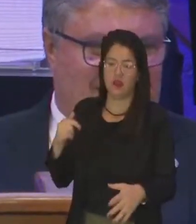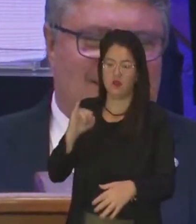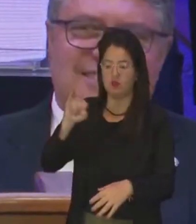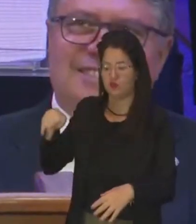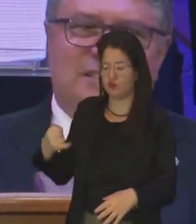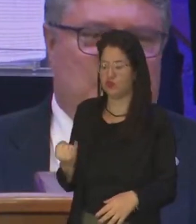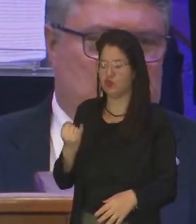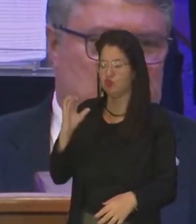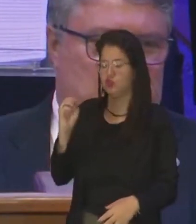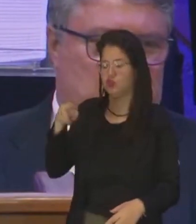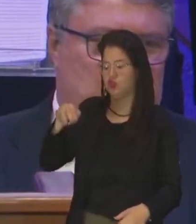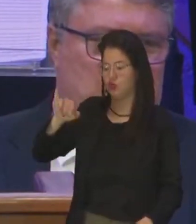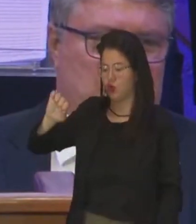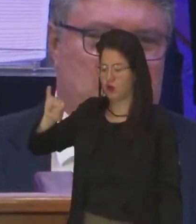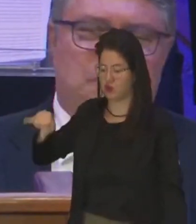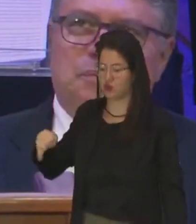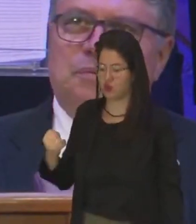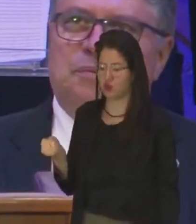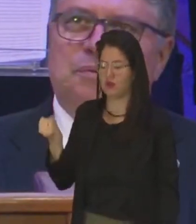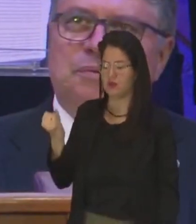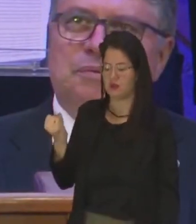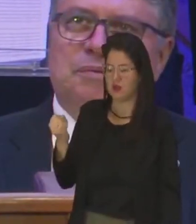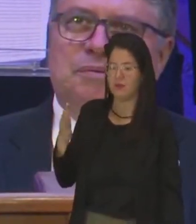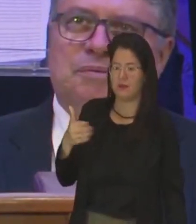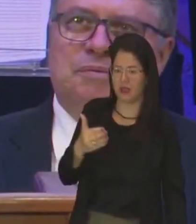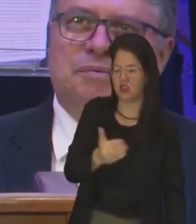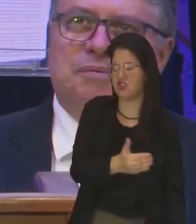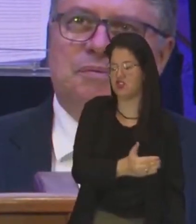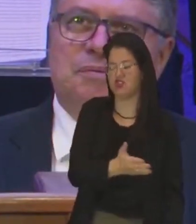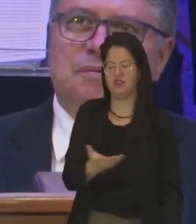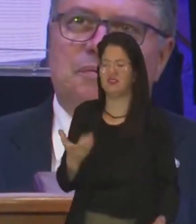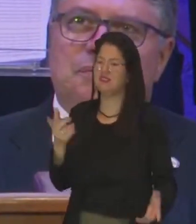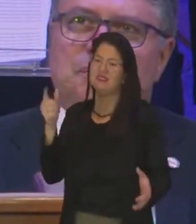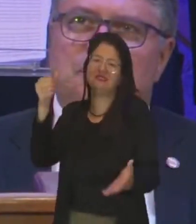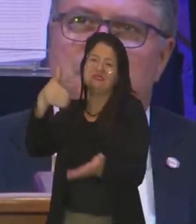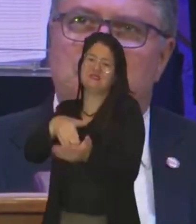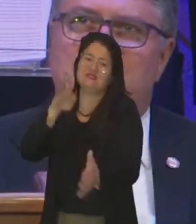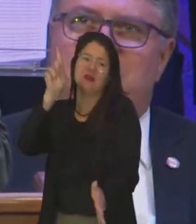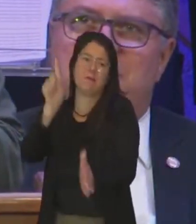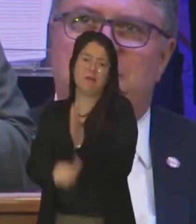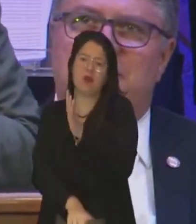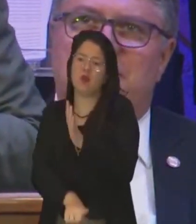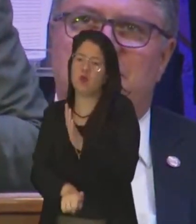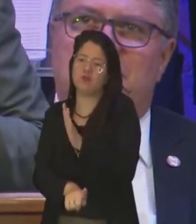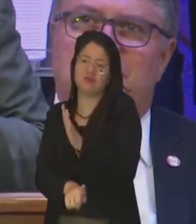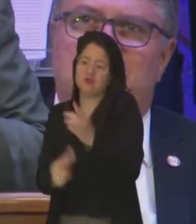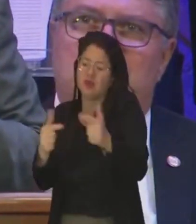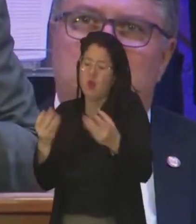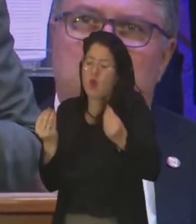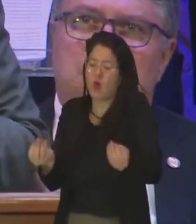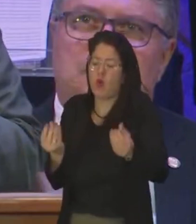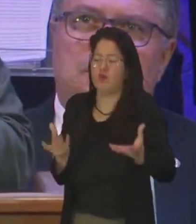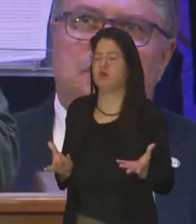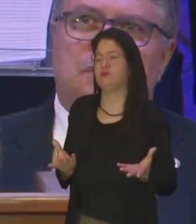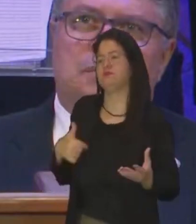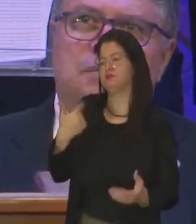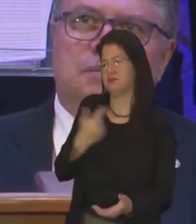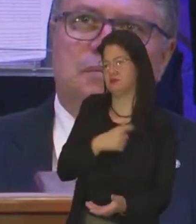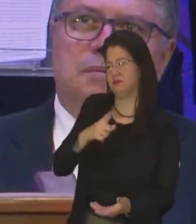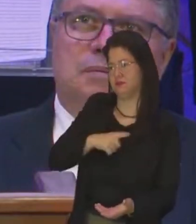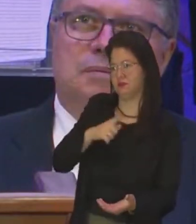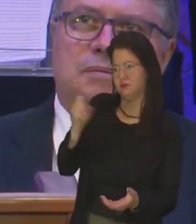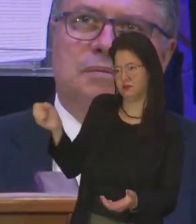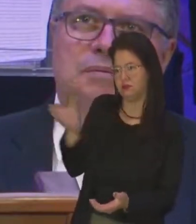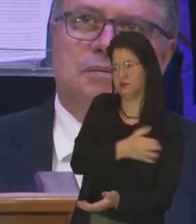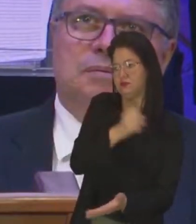uma pergunta, é algo que não é possível em determinadas línguas. Nós temos já o Novo